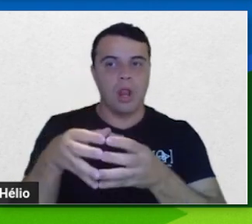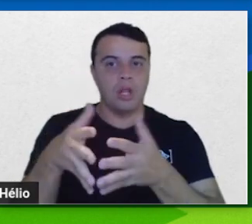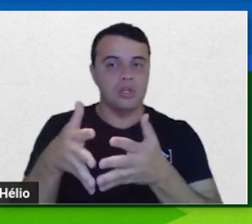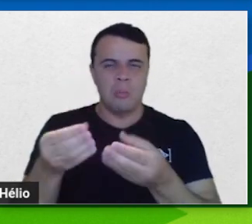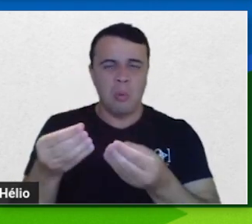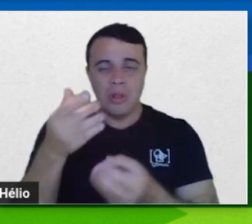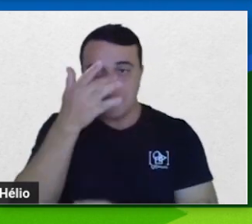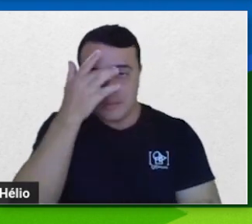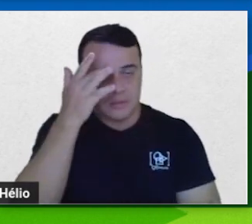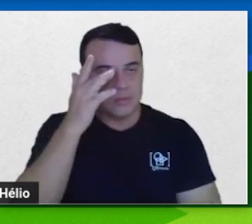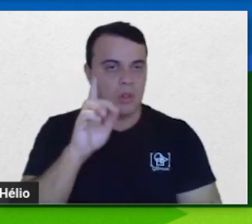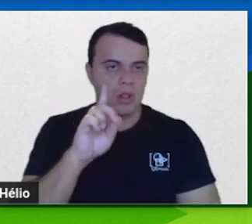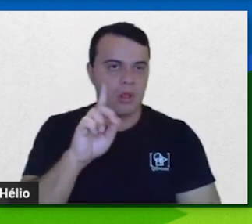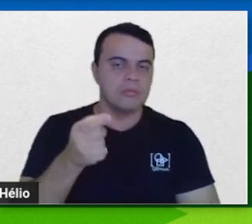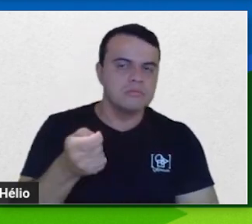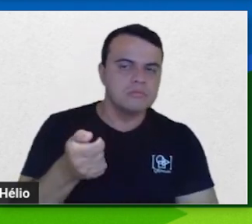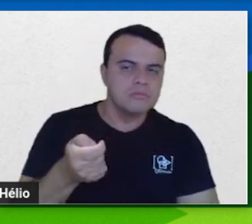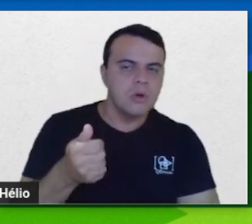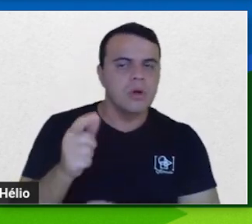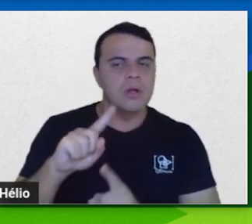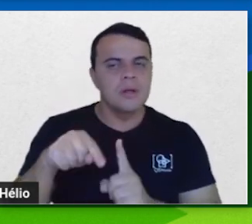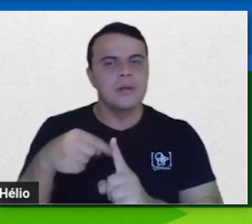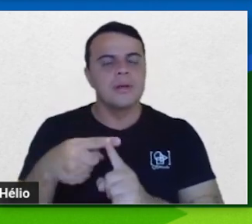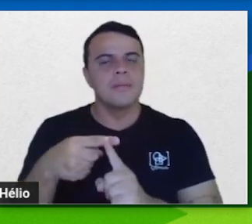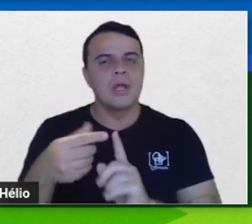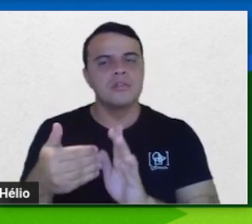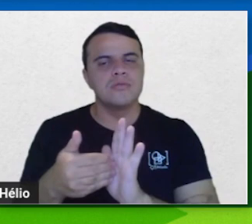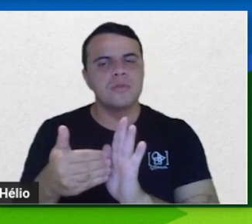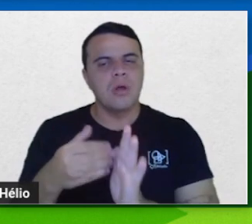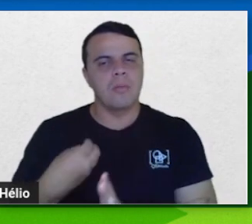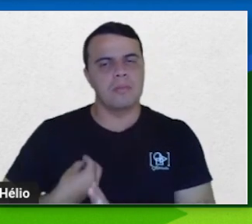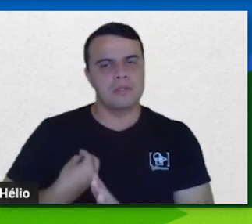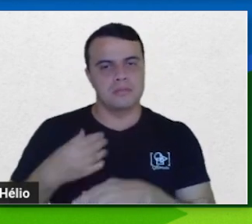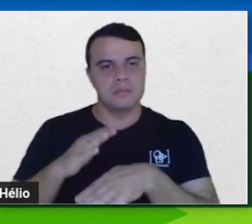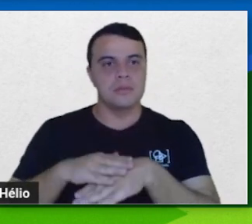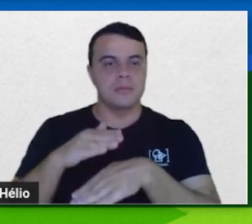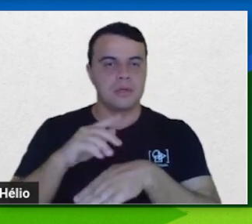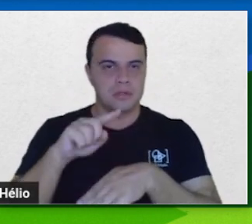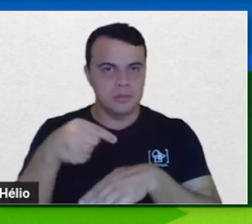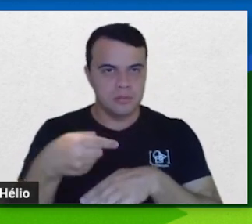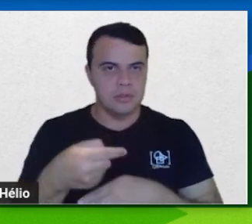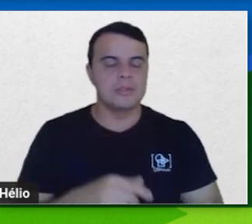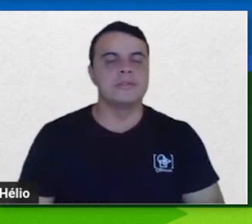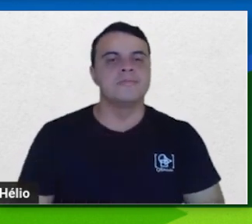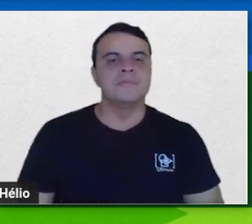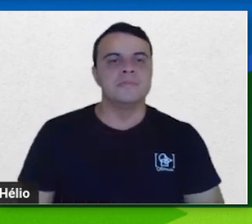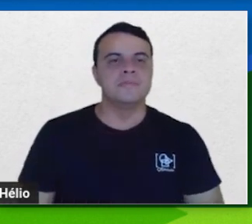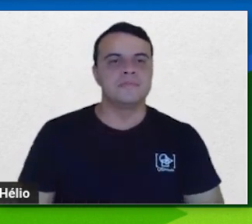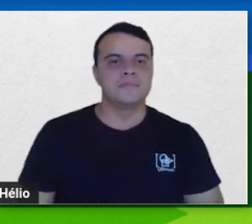grandes, para ter mais conteúdo no final da atividade, né? Que a gente vai ver mais à frente.